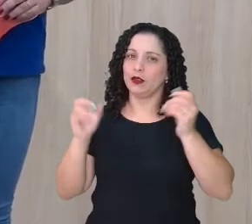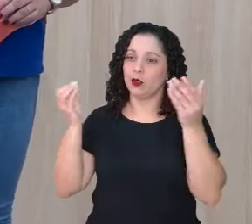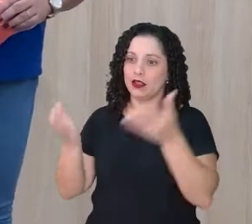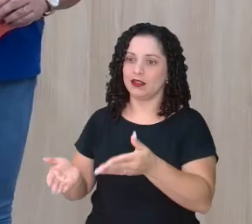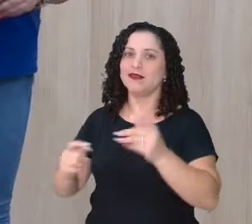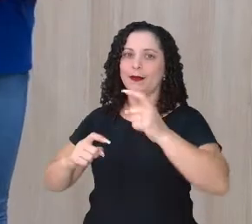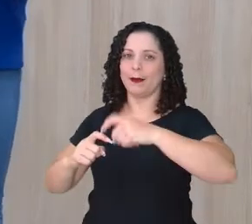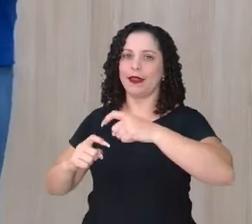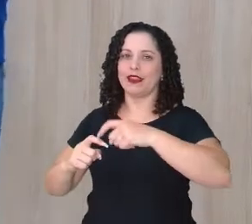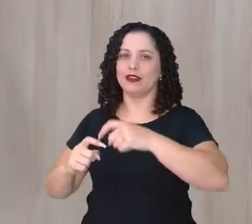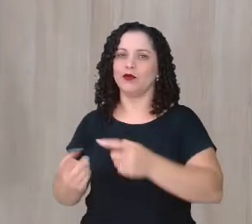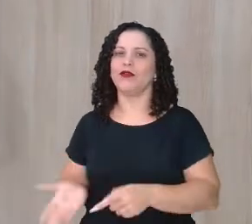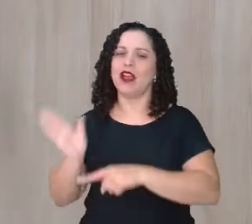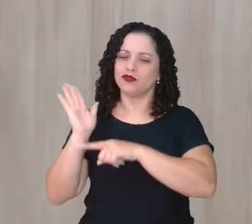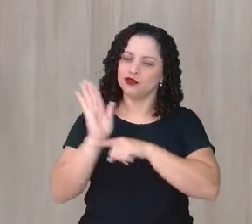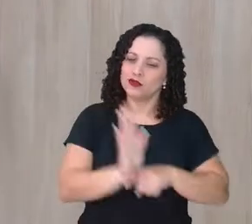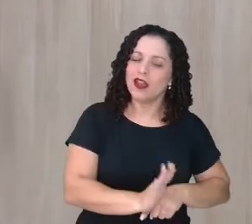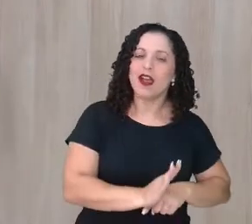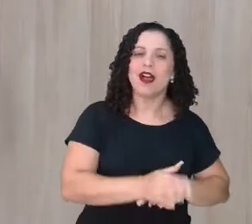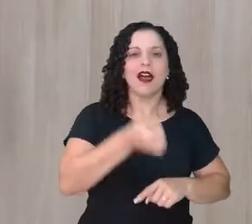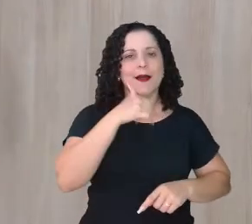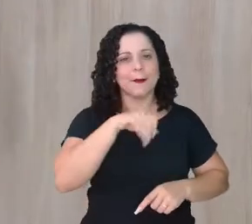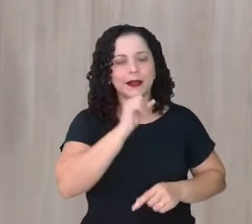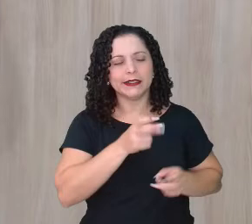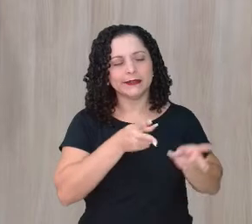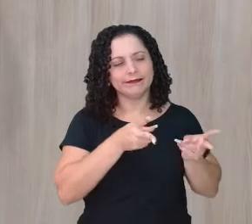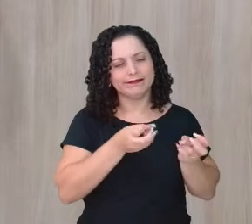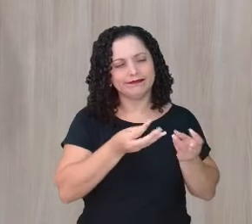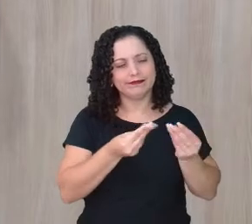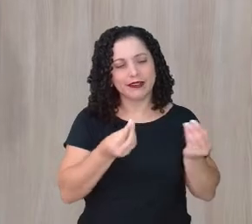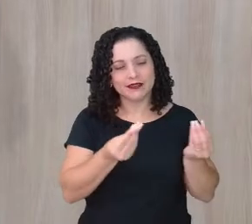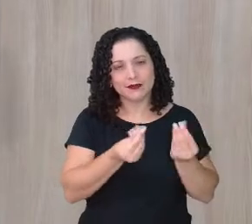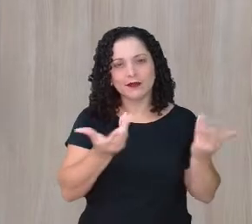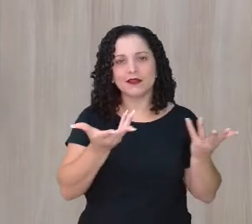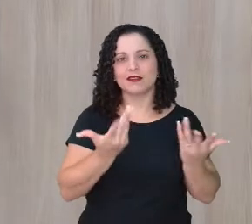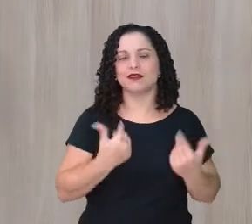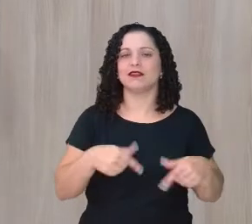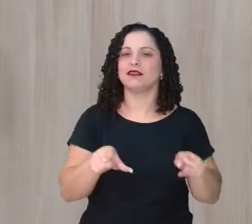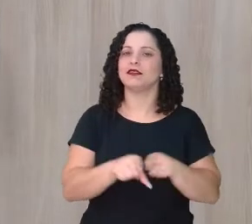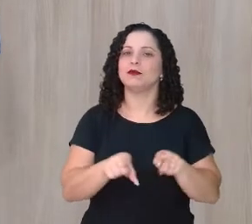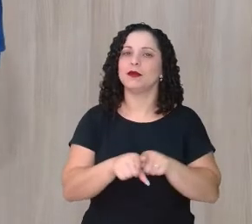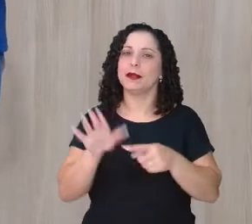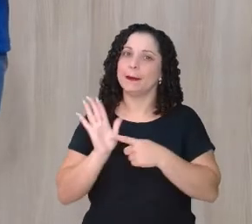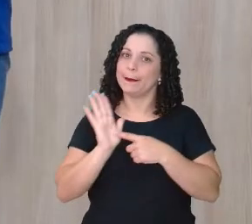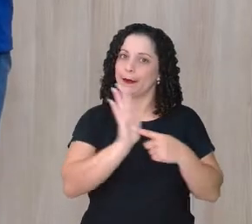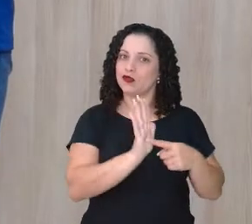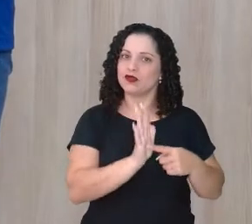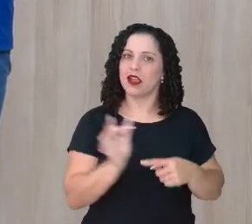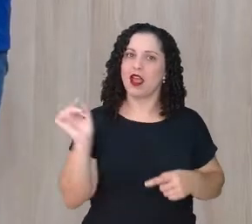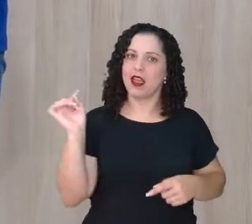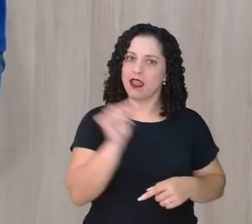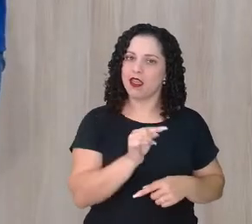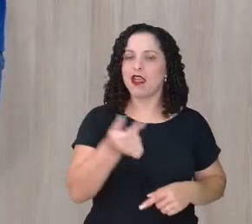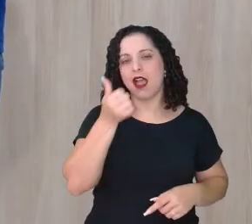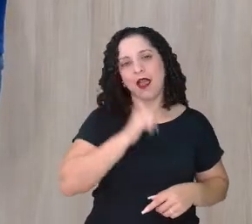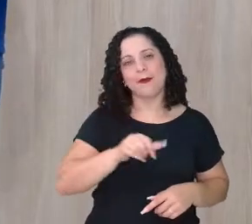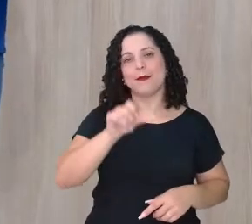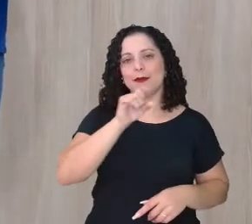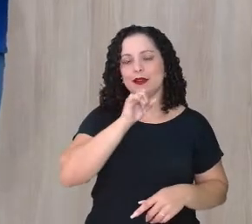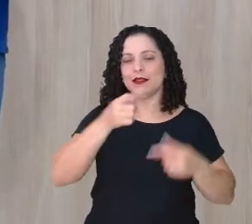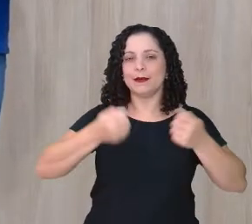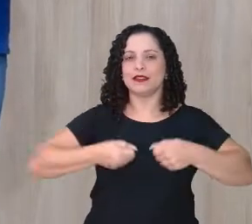ajudar essa mãe a diagnosticar, se for o caso, né, e também mostrar para ela que ela deve prestar atenção em